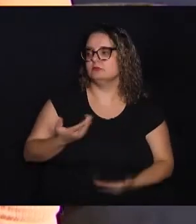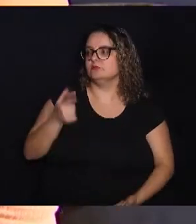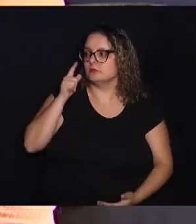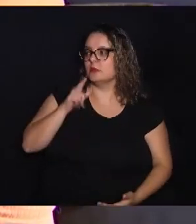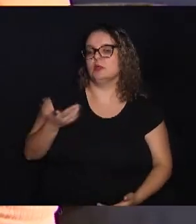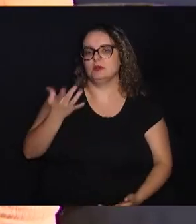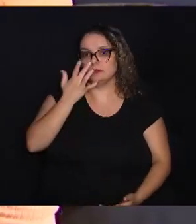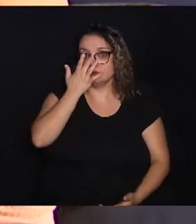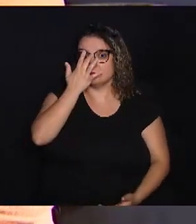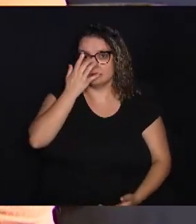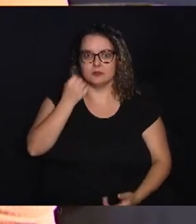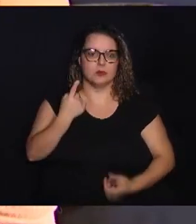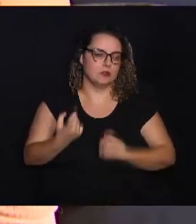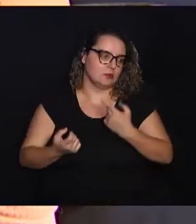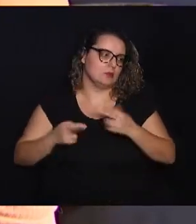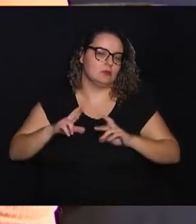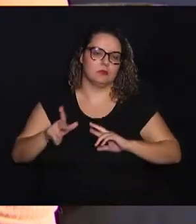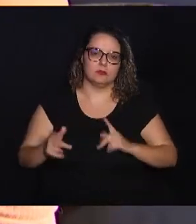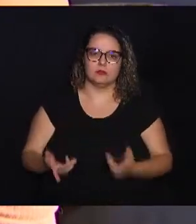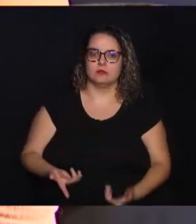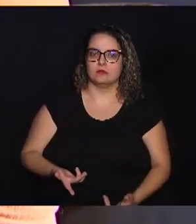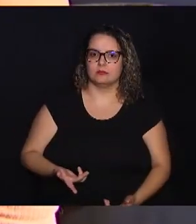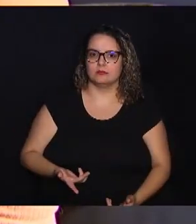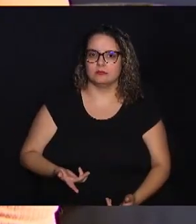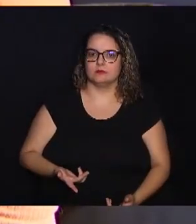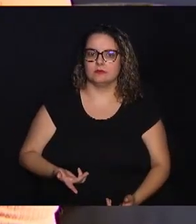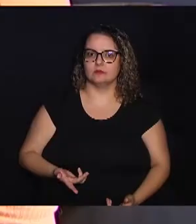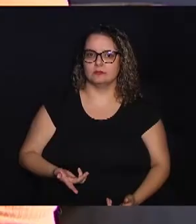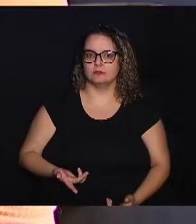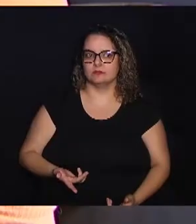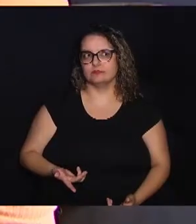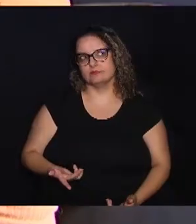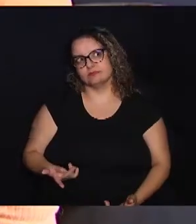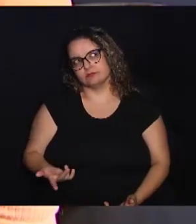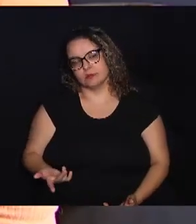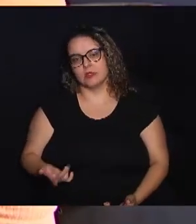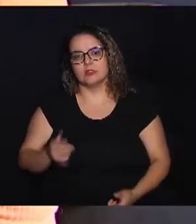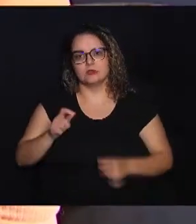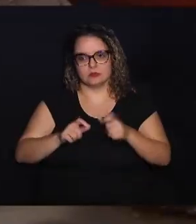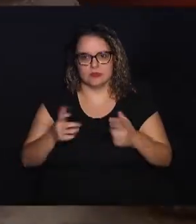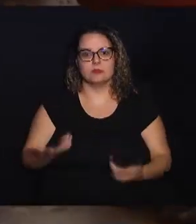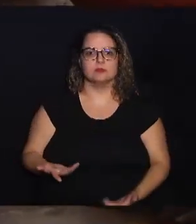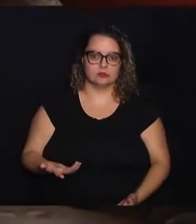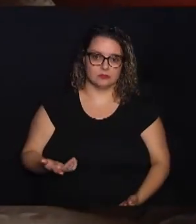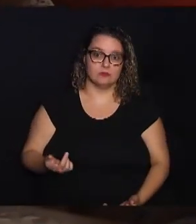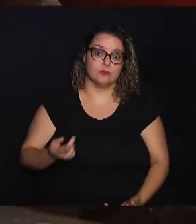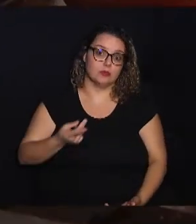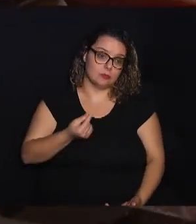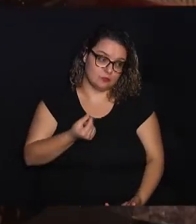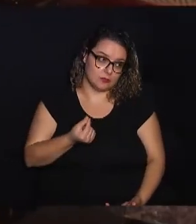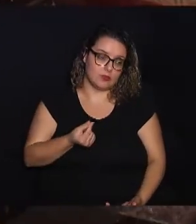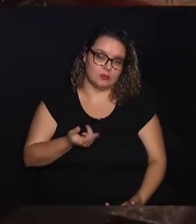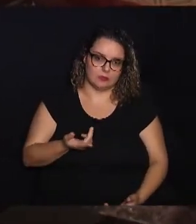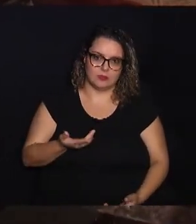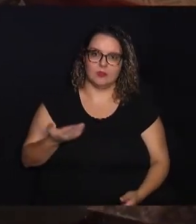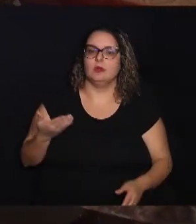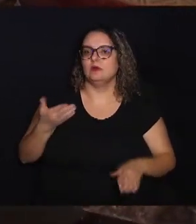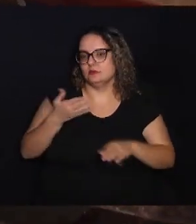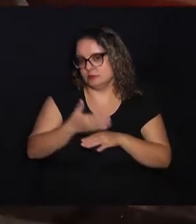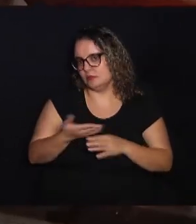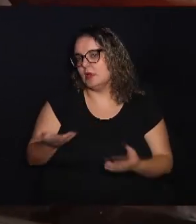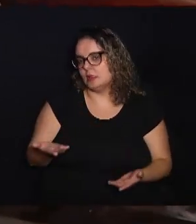algumas diferenciações, mas a pessoa, às vezes, por questões de preço, corre aonde